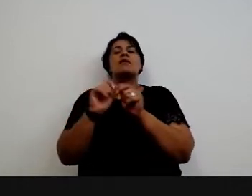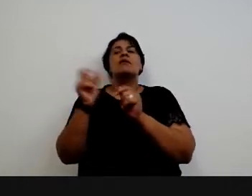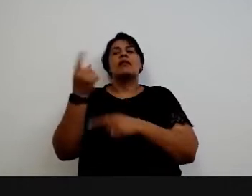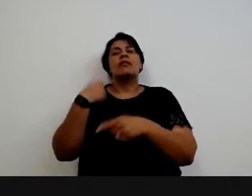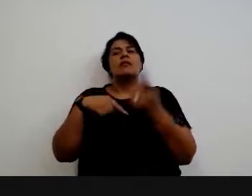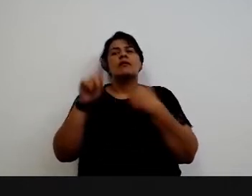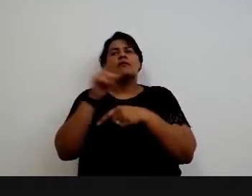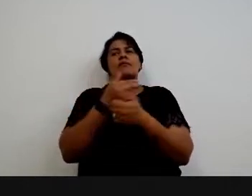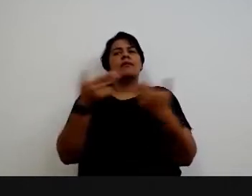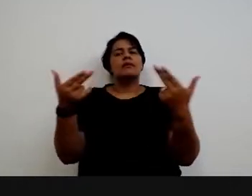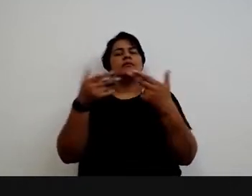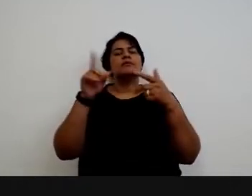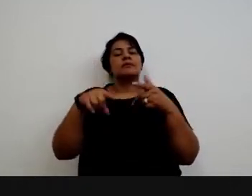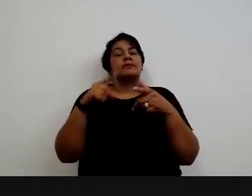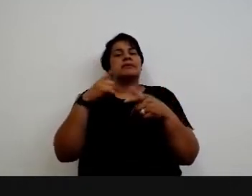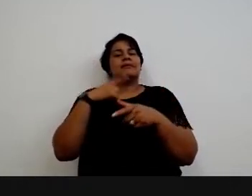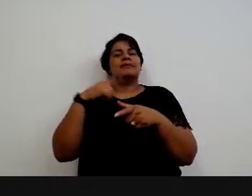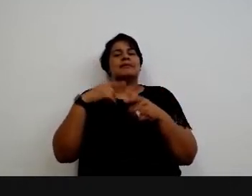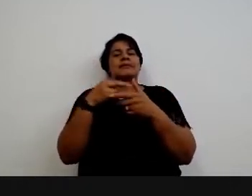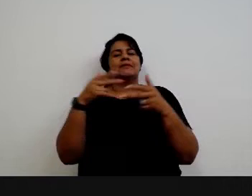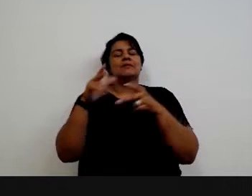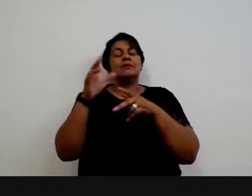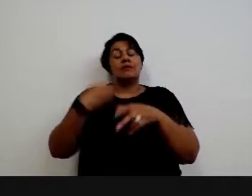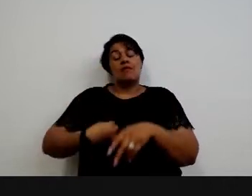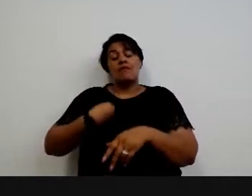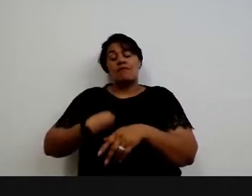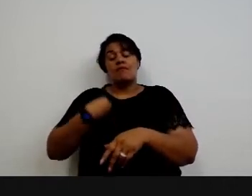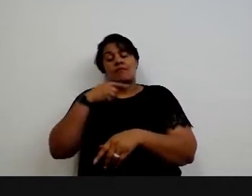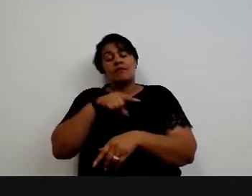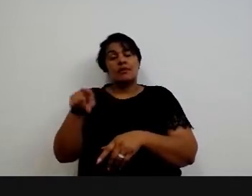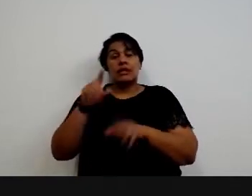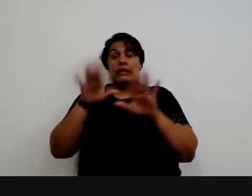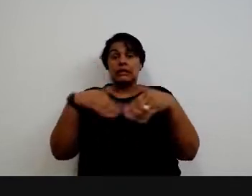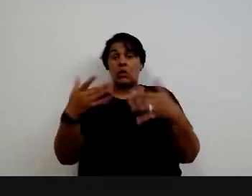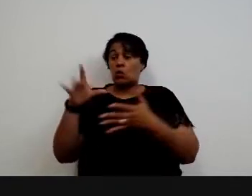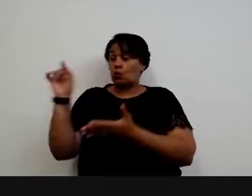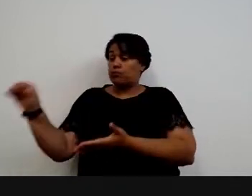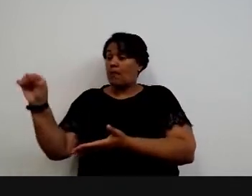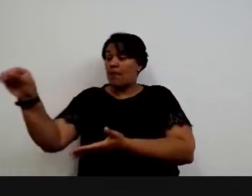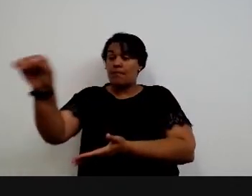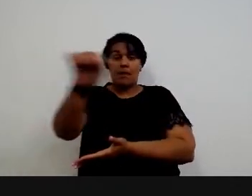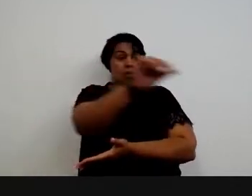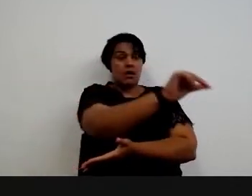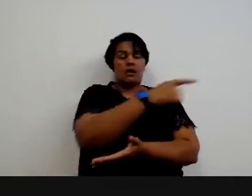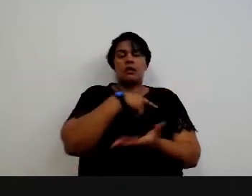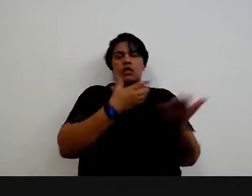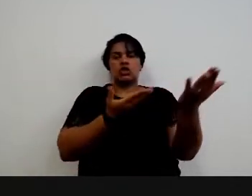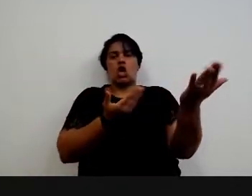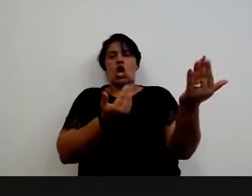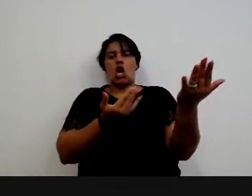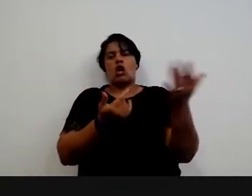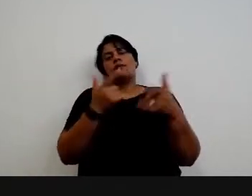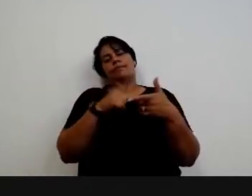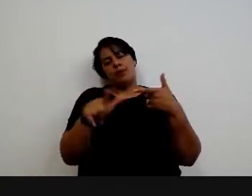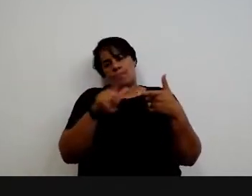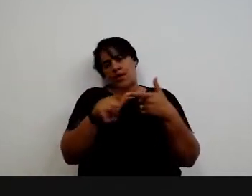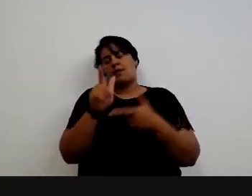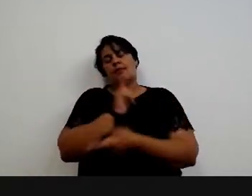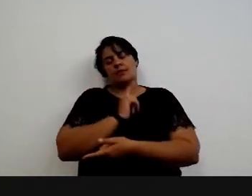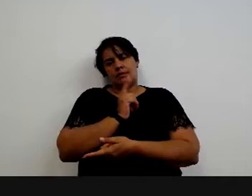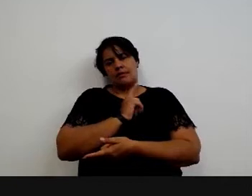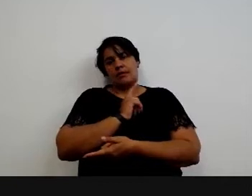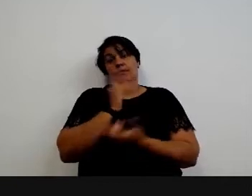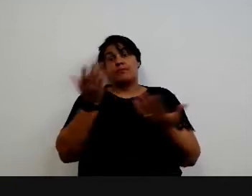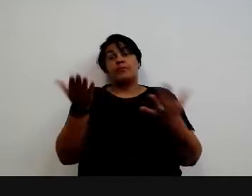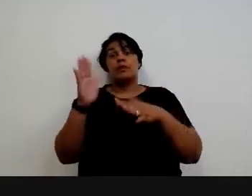lugar onde eles vivem. Então, em todo local, em toda comunidade, tem um jovem e tem problemas. E muitas vezes nós temos a solução